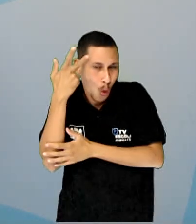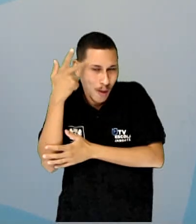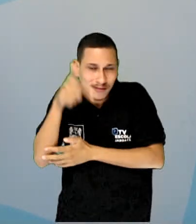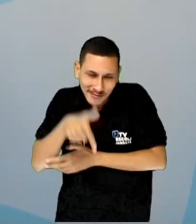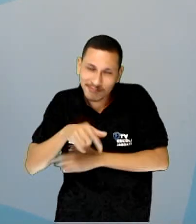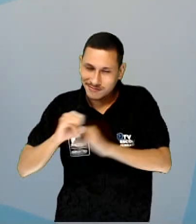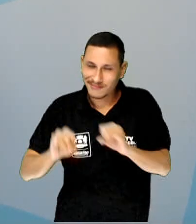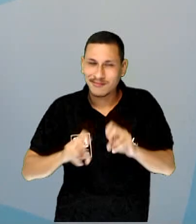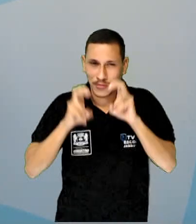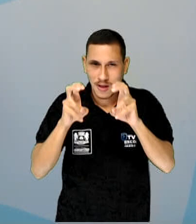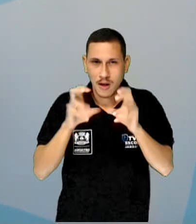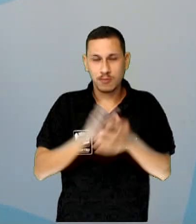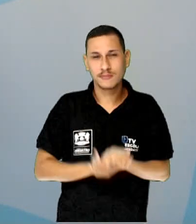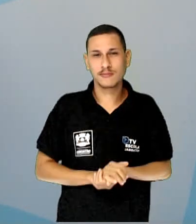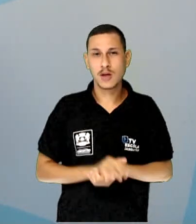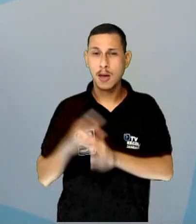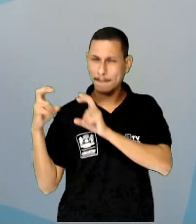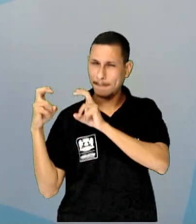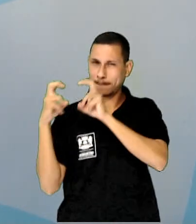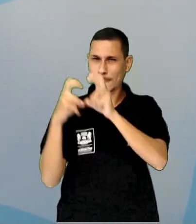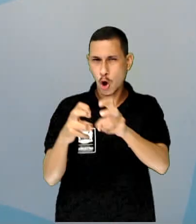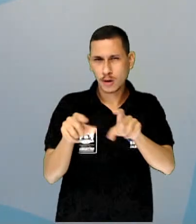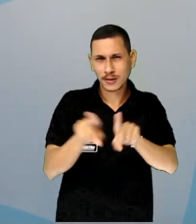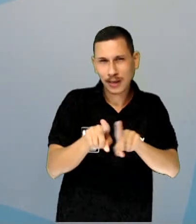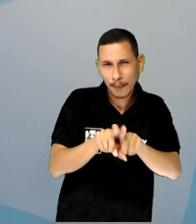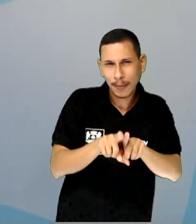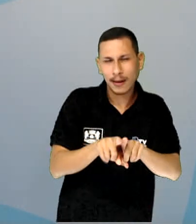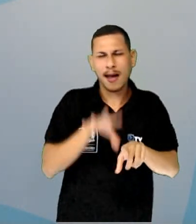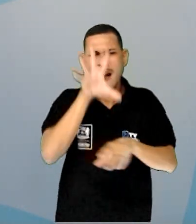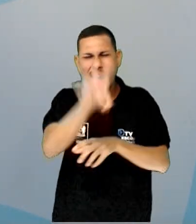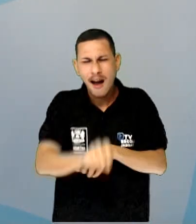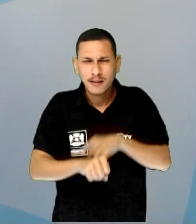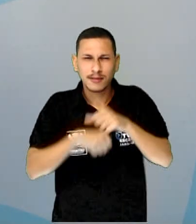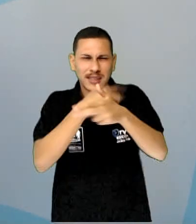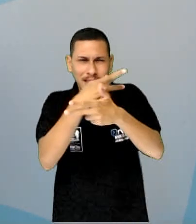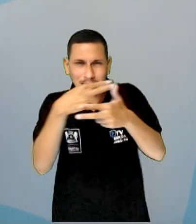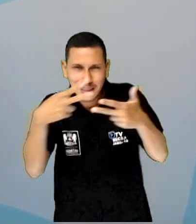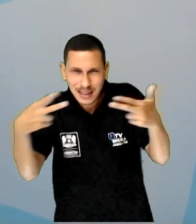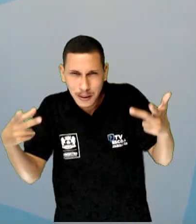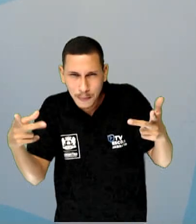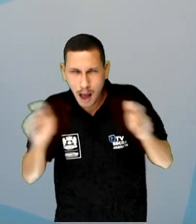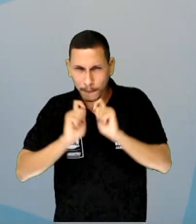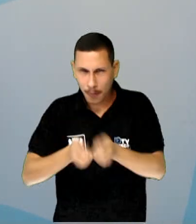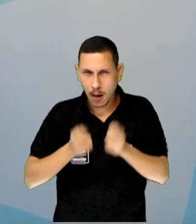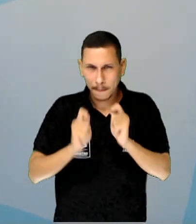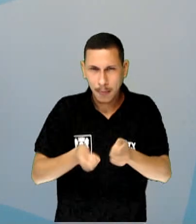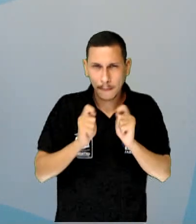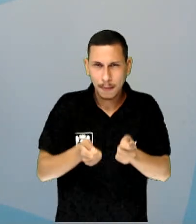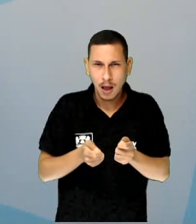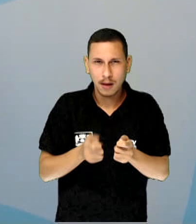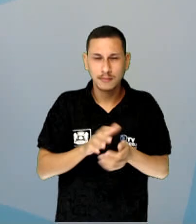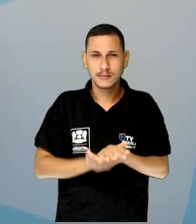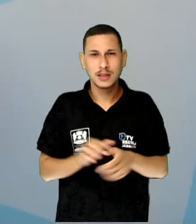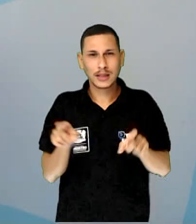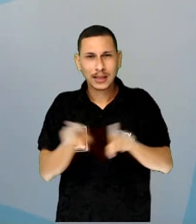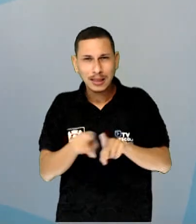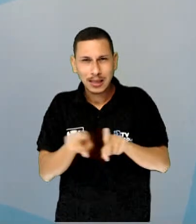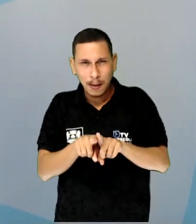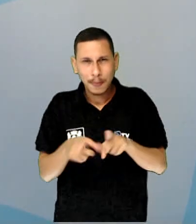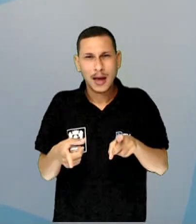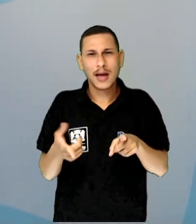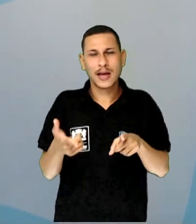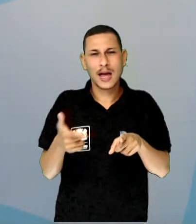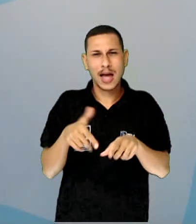cidade, metrô, nós temos carroça de animais, bicicleta, entre outros. Jaboatão é